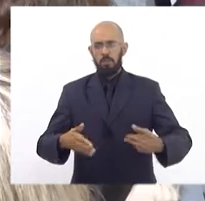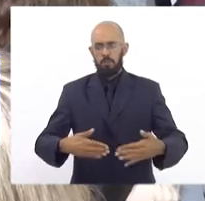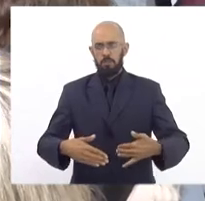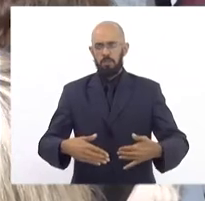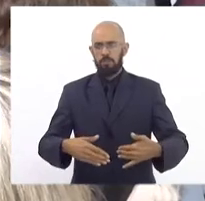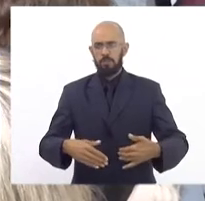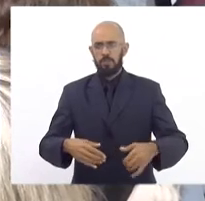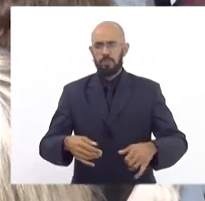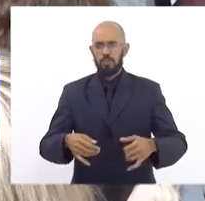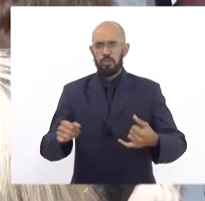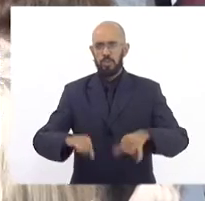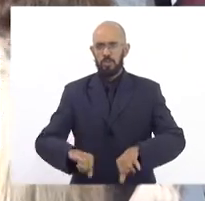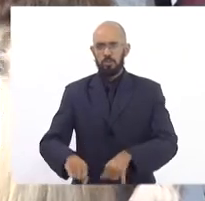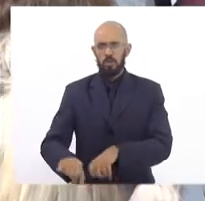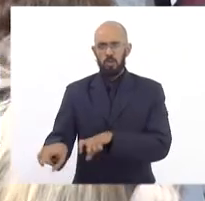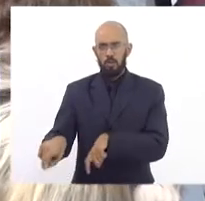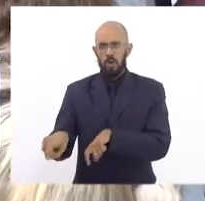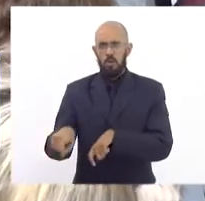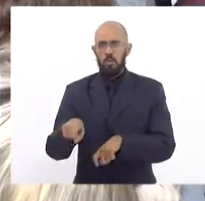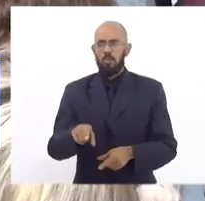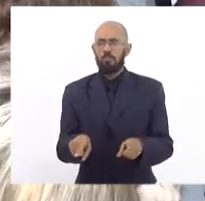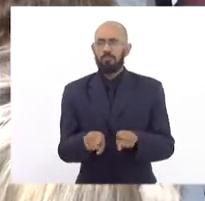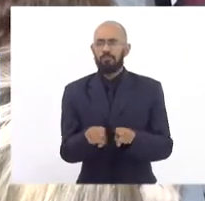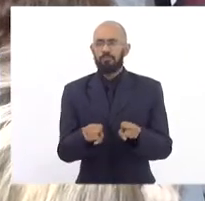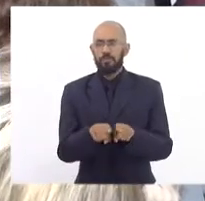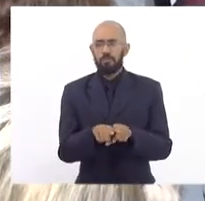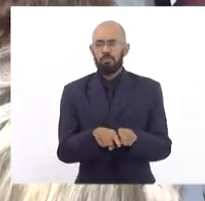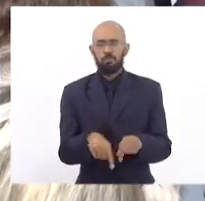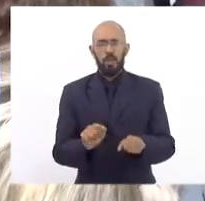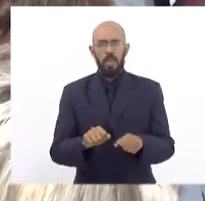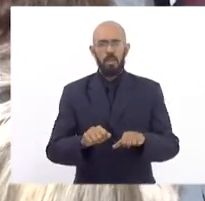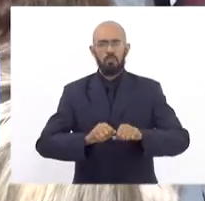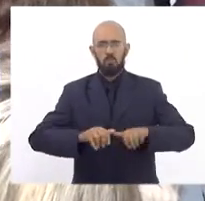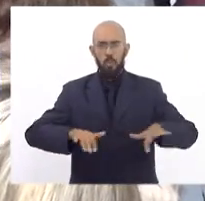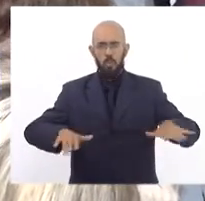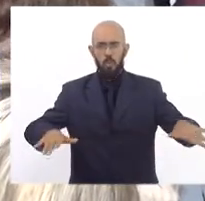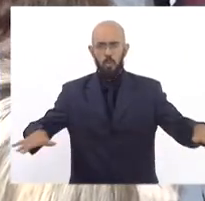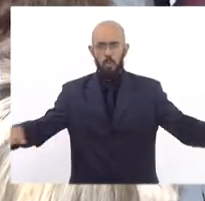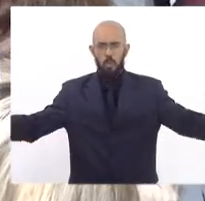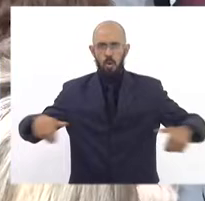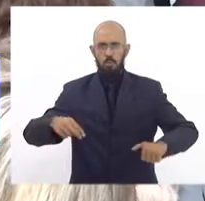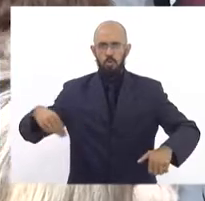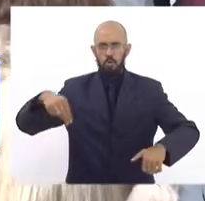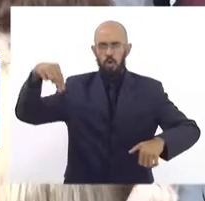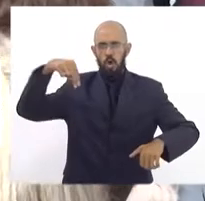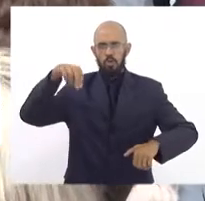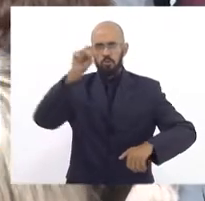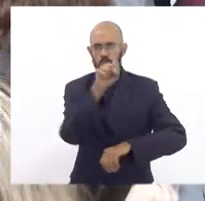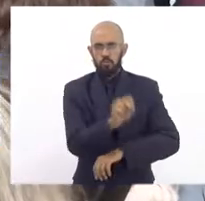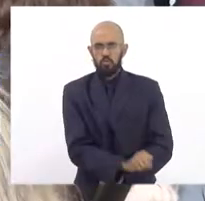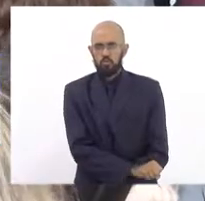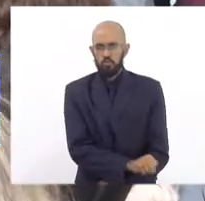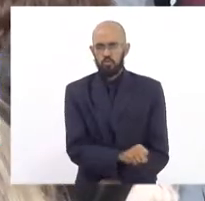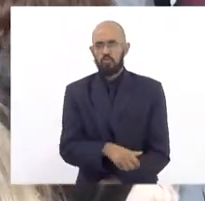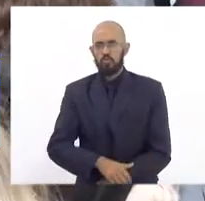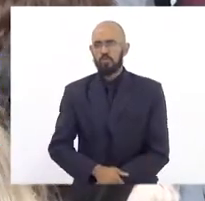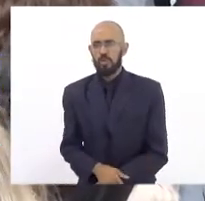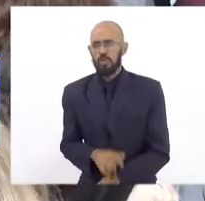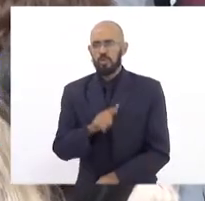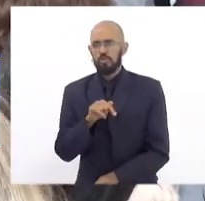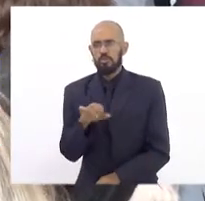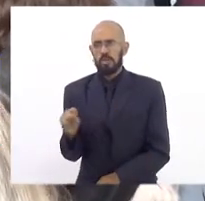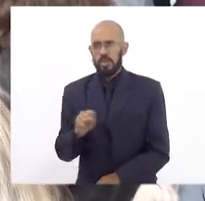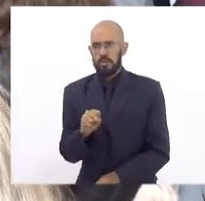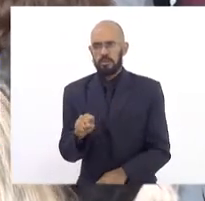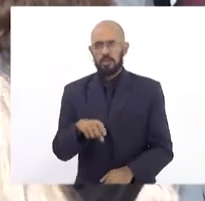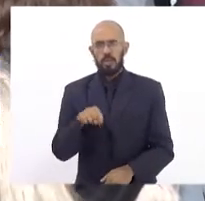Levar, ampliar a malha para o noroeste, para o norte, para o sul, de gás é também